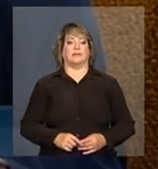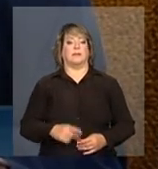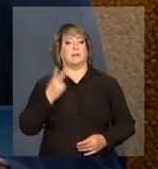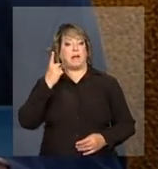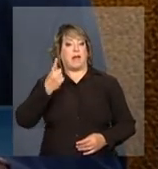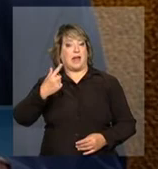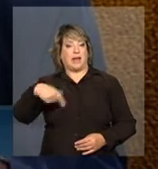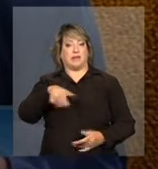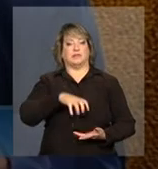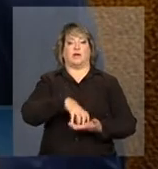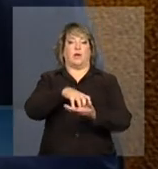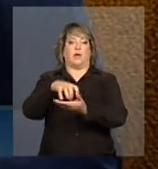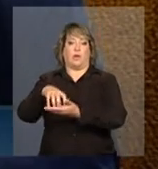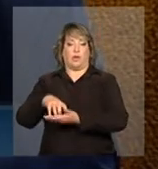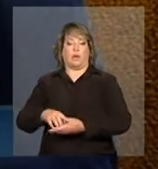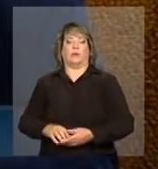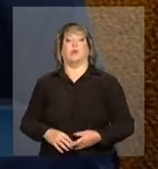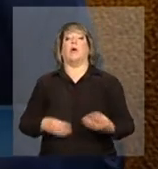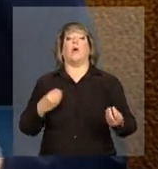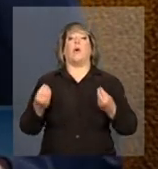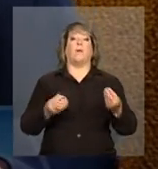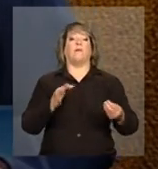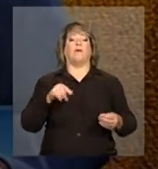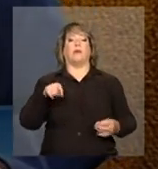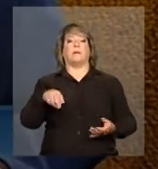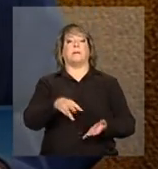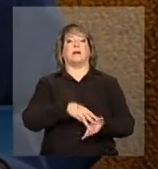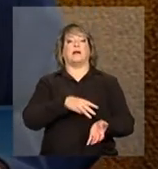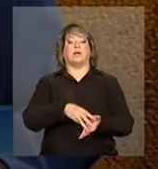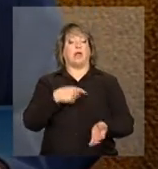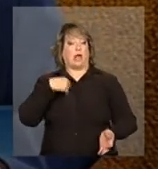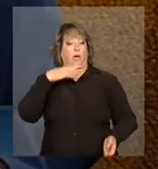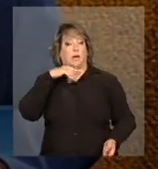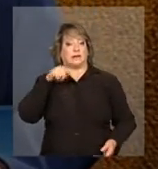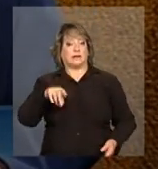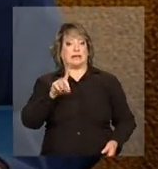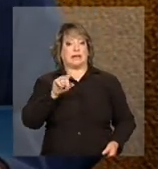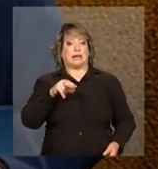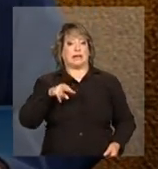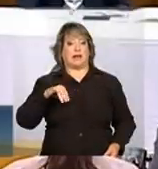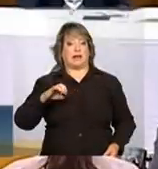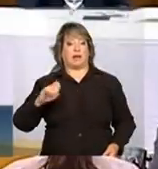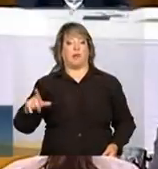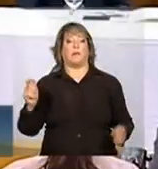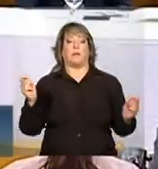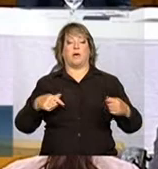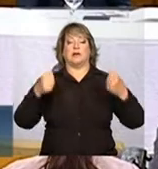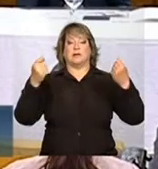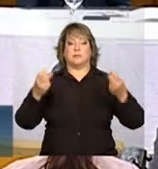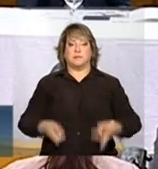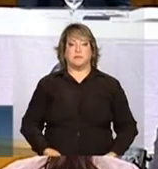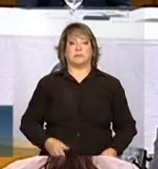a estes órgãos, né? Como é que foi a metodologia? Acho que isso depois o Daniel pode retomar